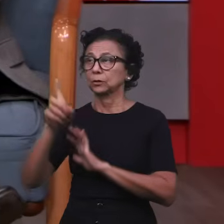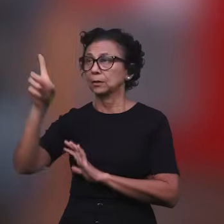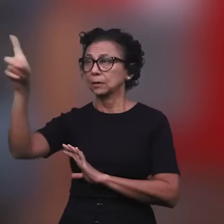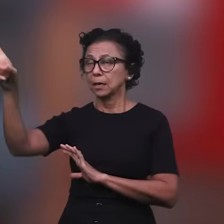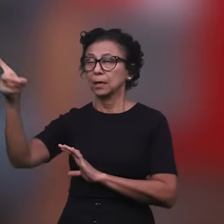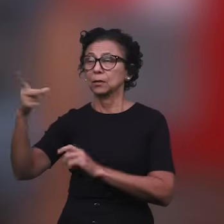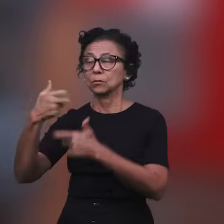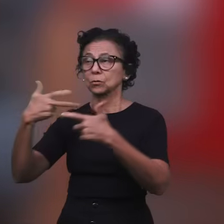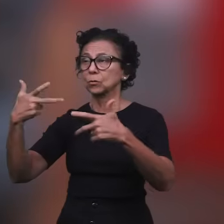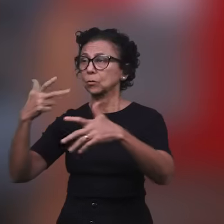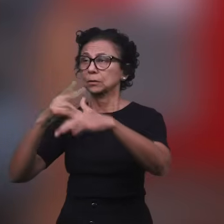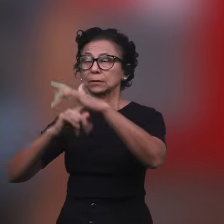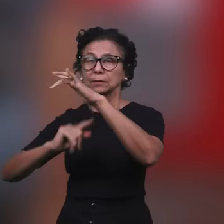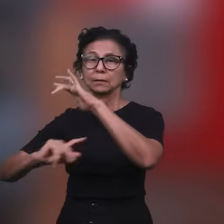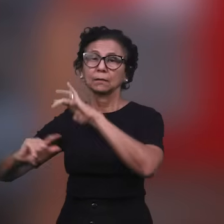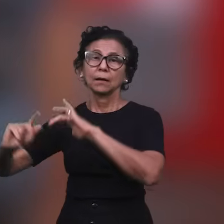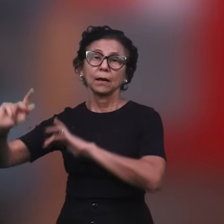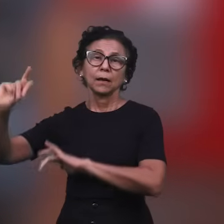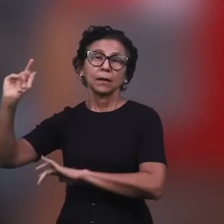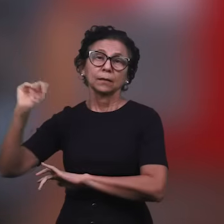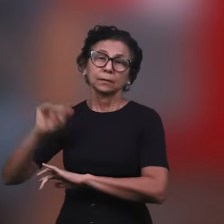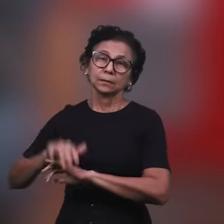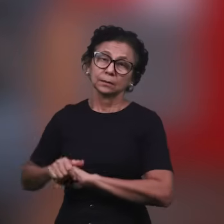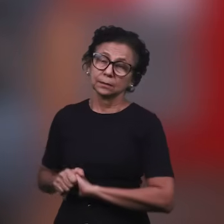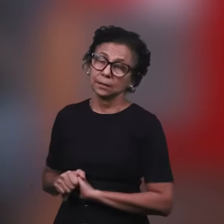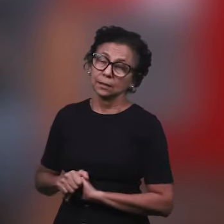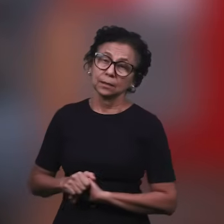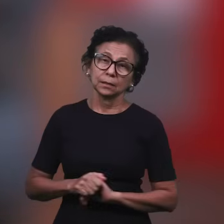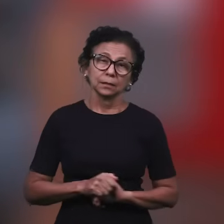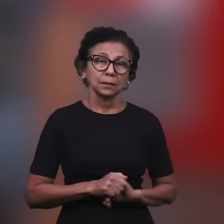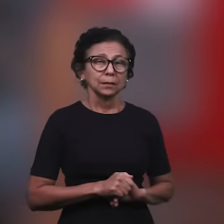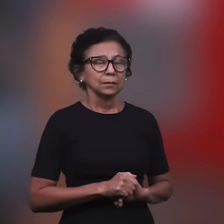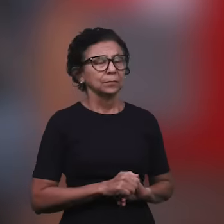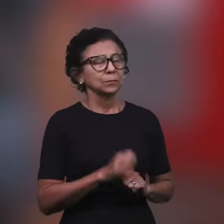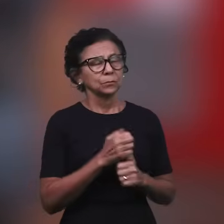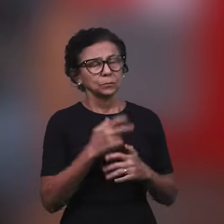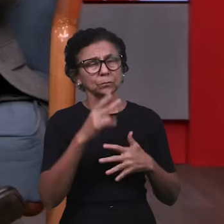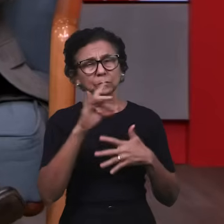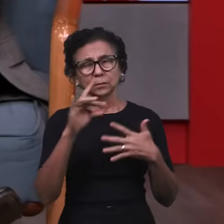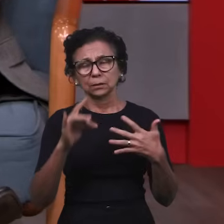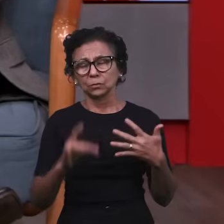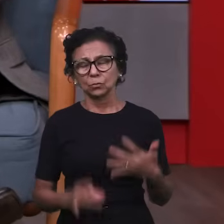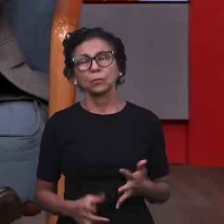as verdades relativas, que não é a verdade absoluta. Enfim, tudo isso que nós